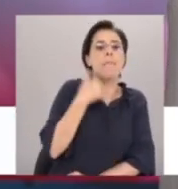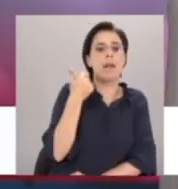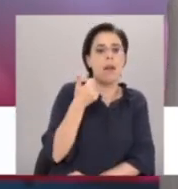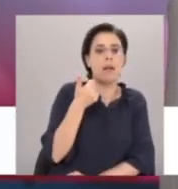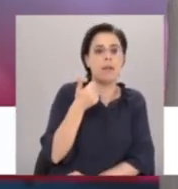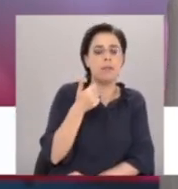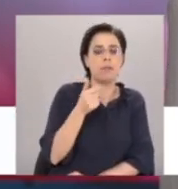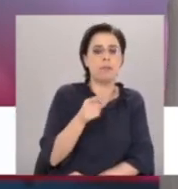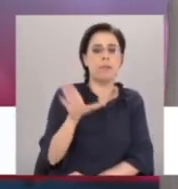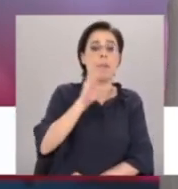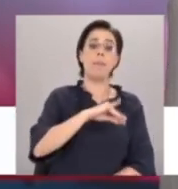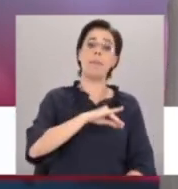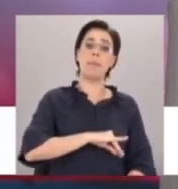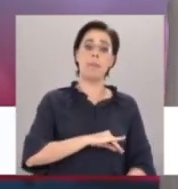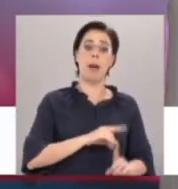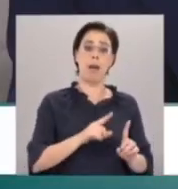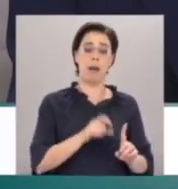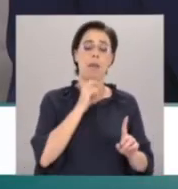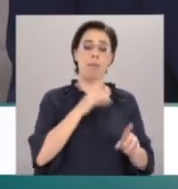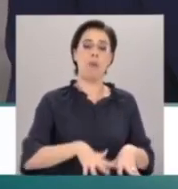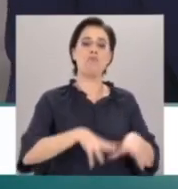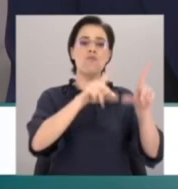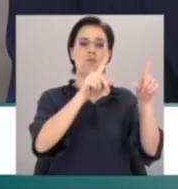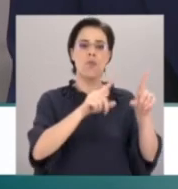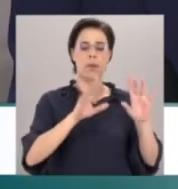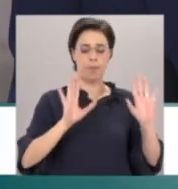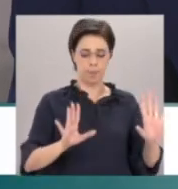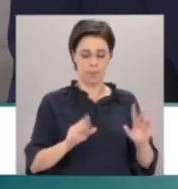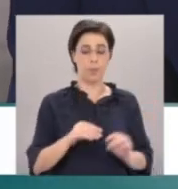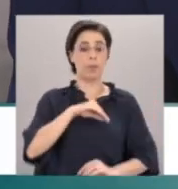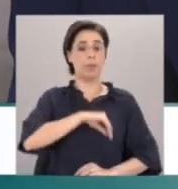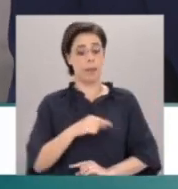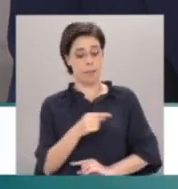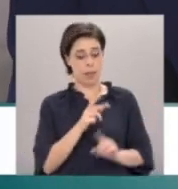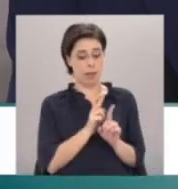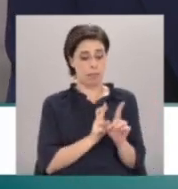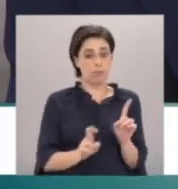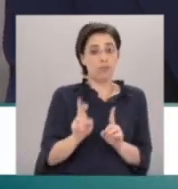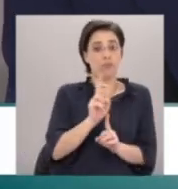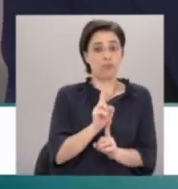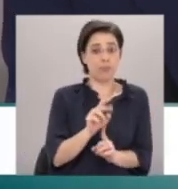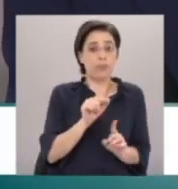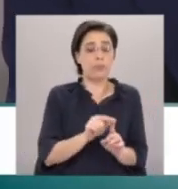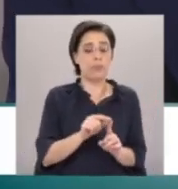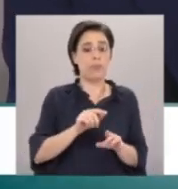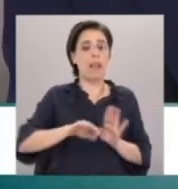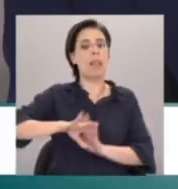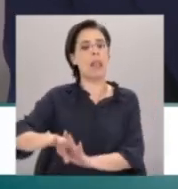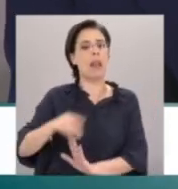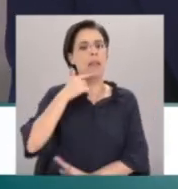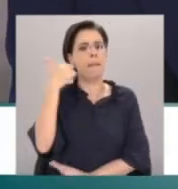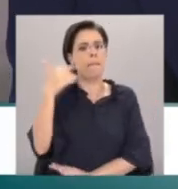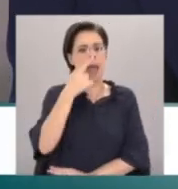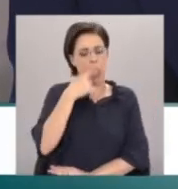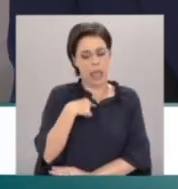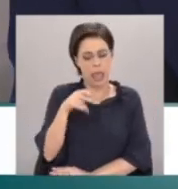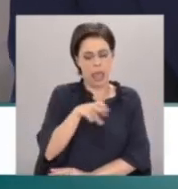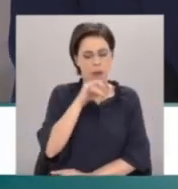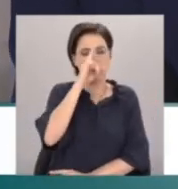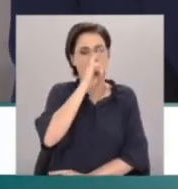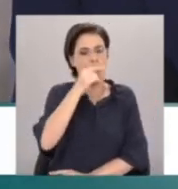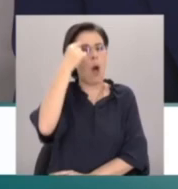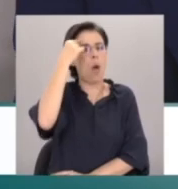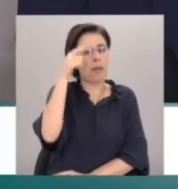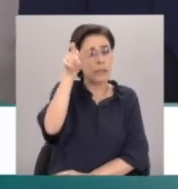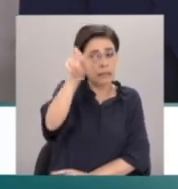é com marcha horário que o peixe pode ficar acima do salário mínimo nacional que é direta considerável errado aí eu lembro muito doido